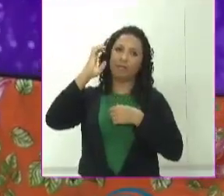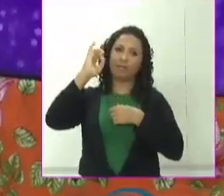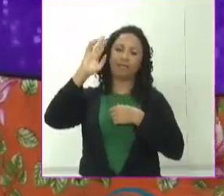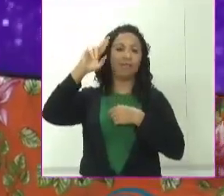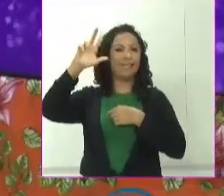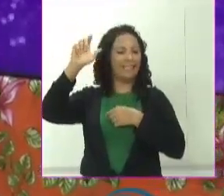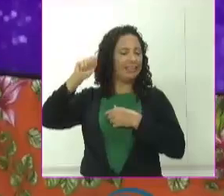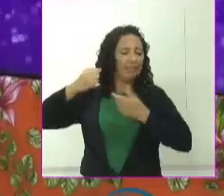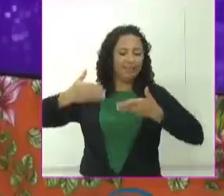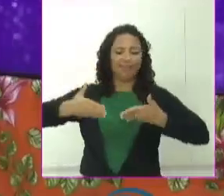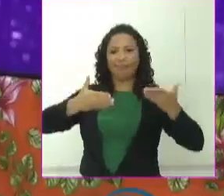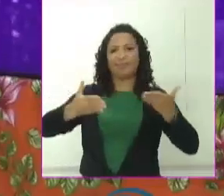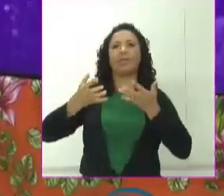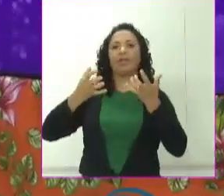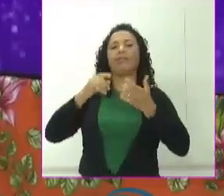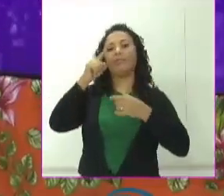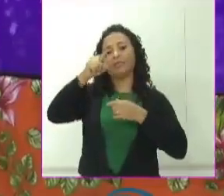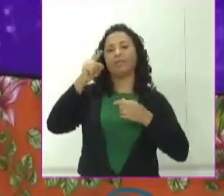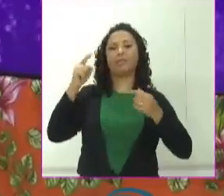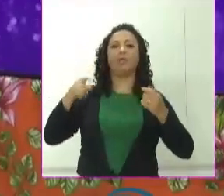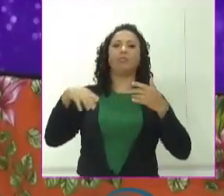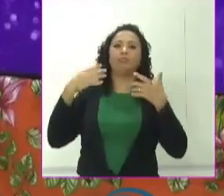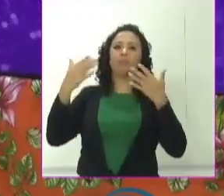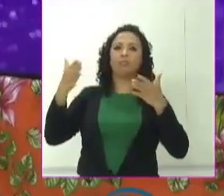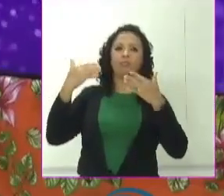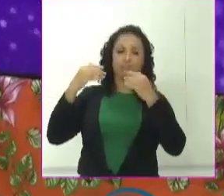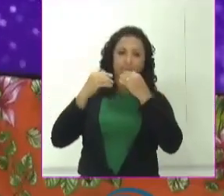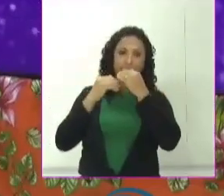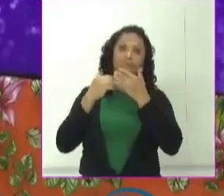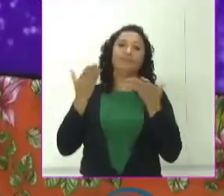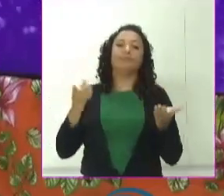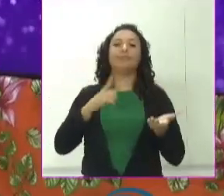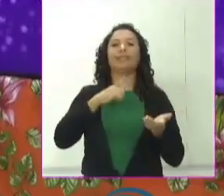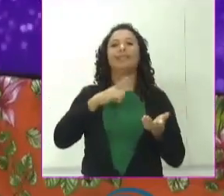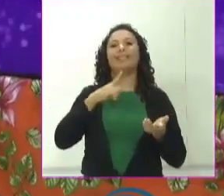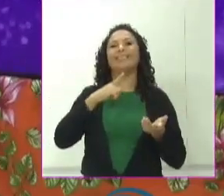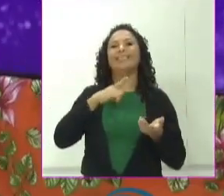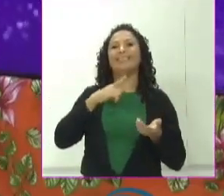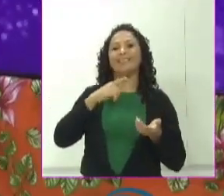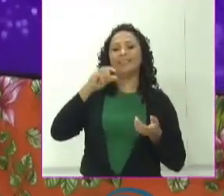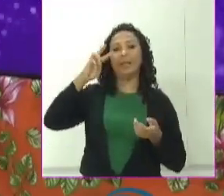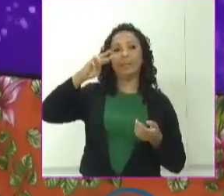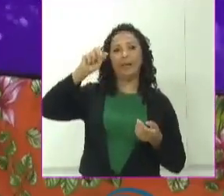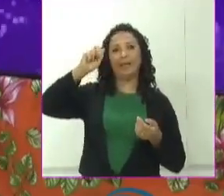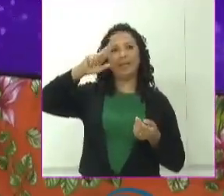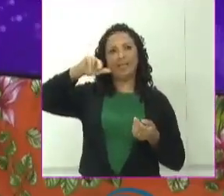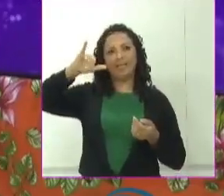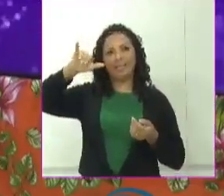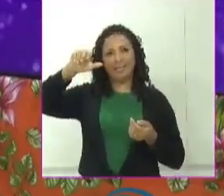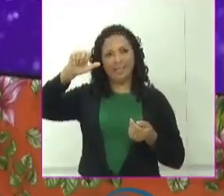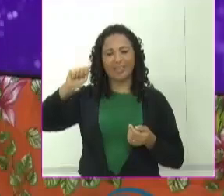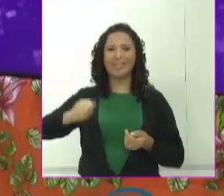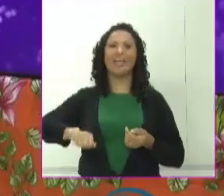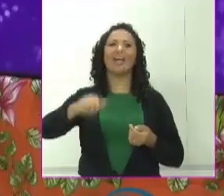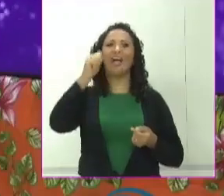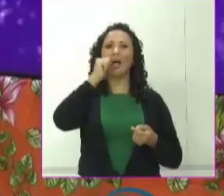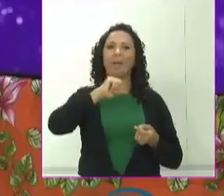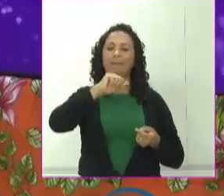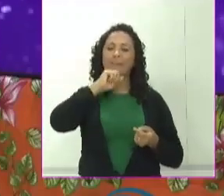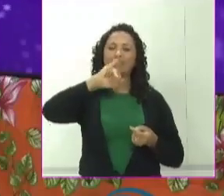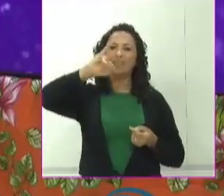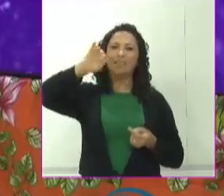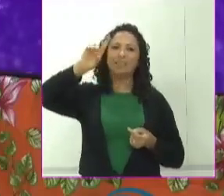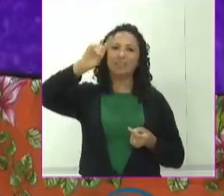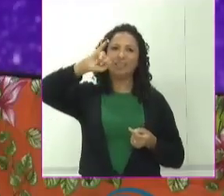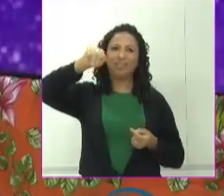Deus. E quero que você mandasse um alô para as nossas mães. Diga aí o nome delas. A Maria de Jesus. Mãe, a Dona Digé.